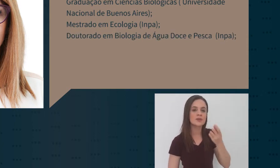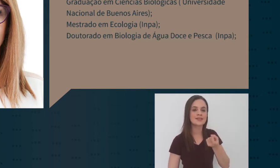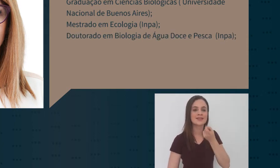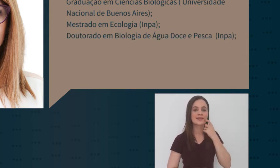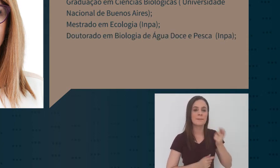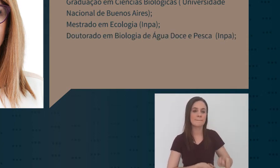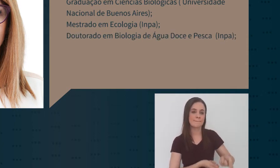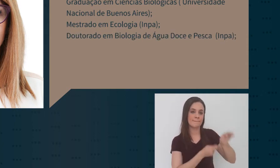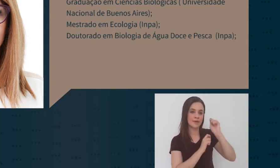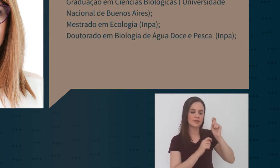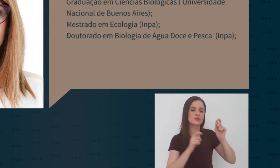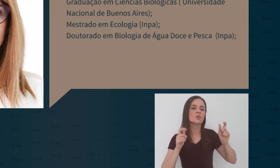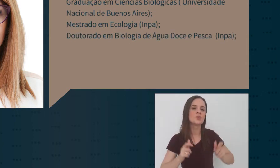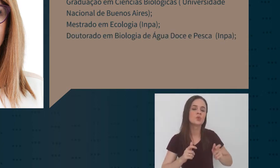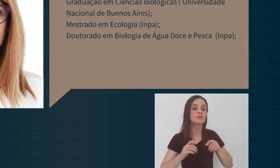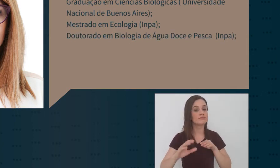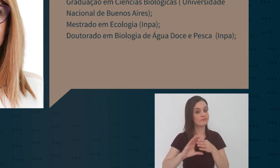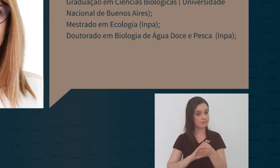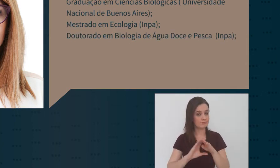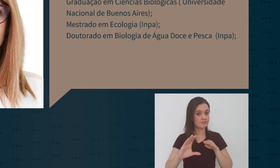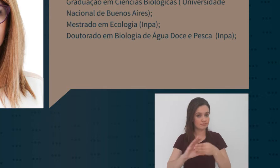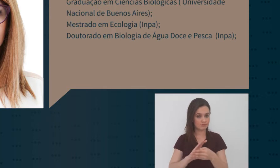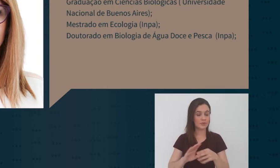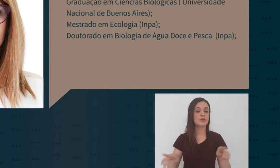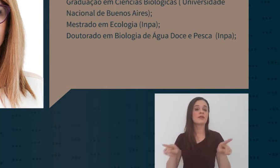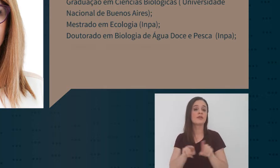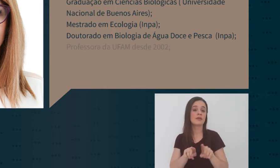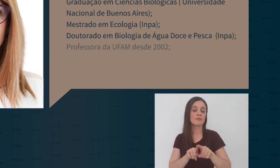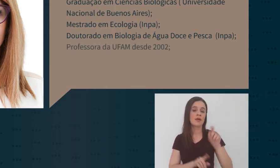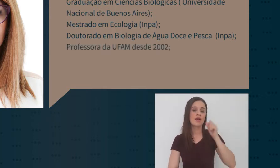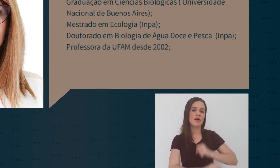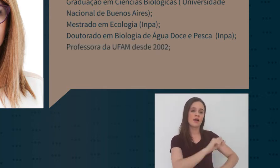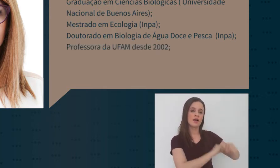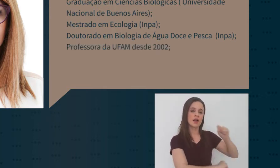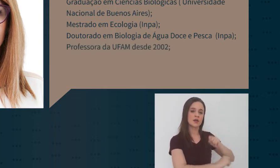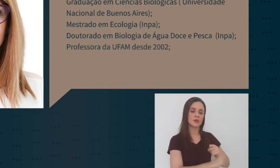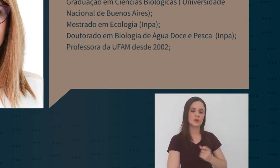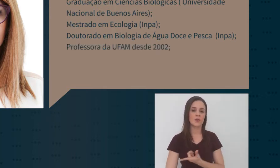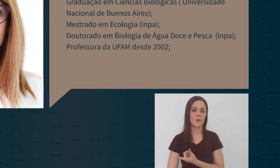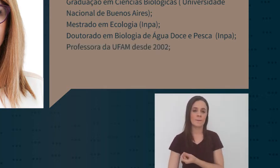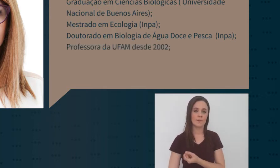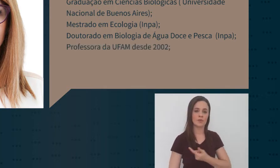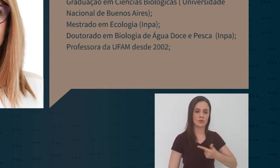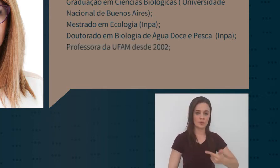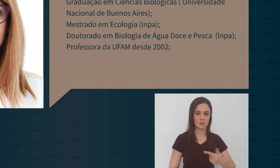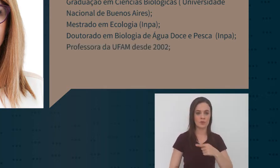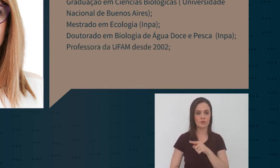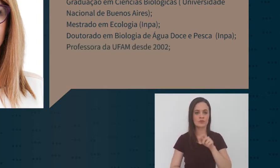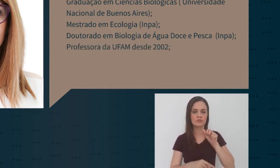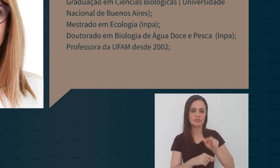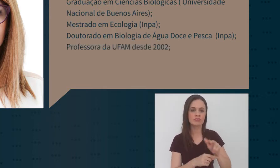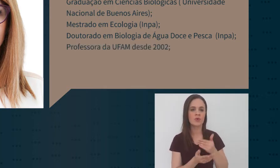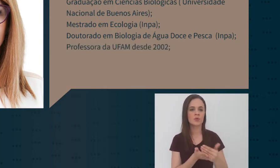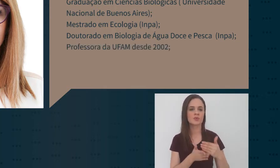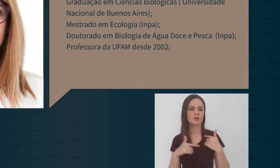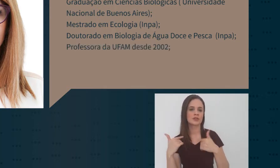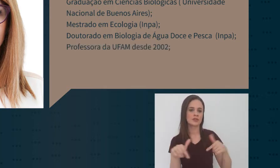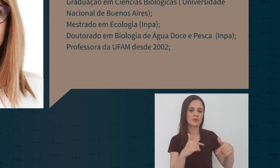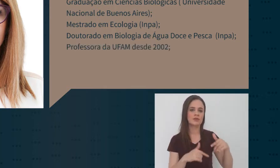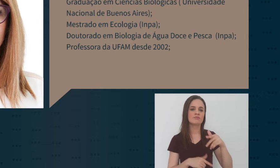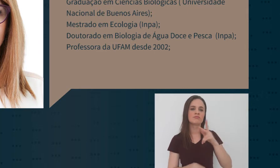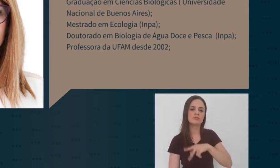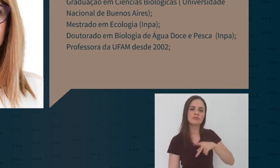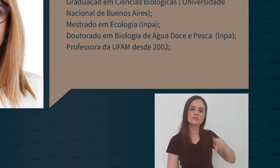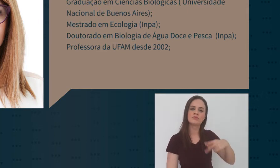pelo Instituto Nacional de Pesquisa da Amazônia. Ingressou no quadro de docentes da UFAM em